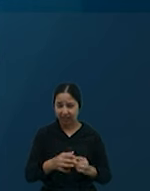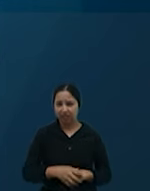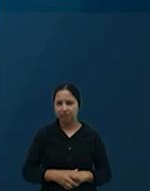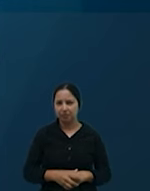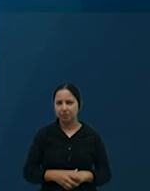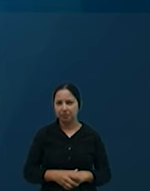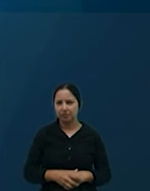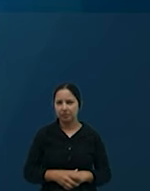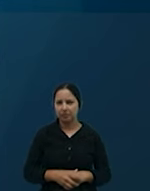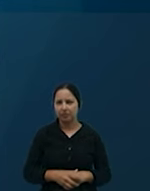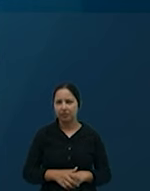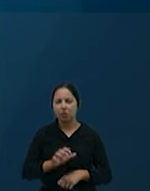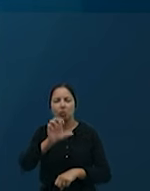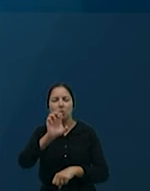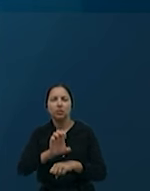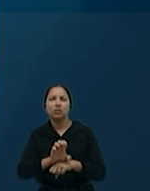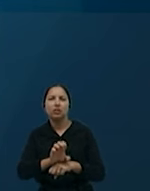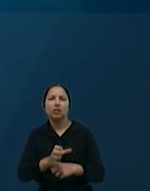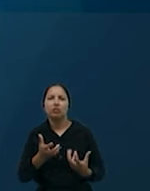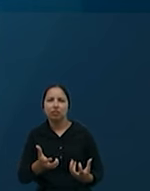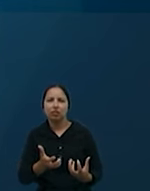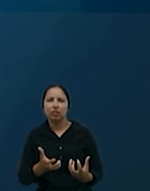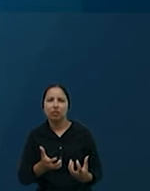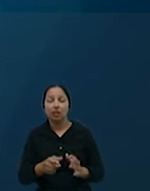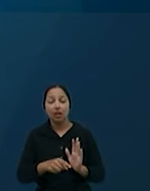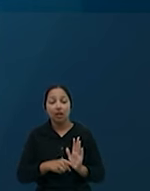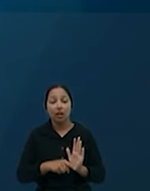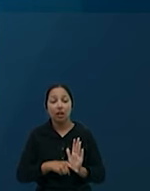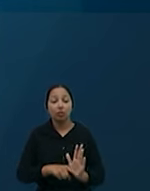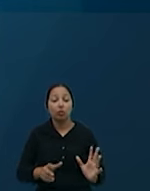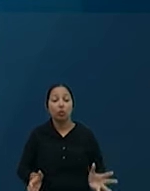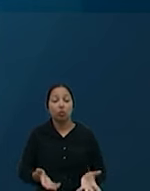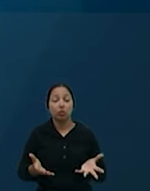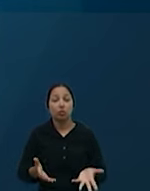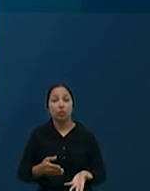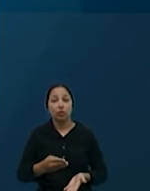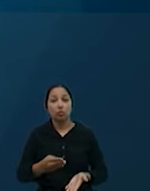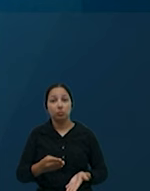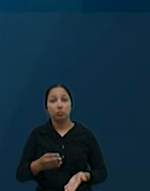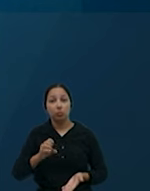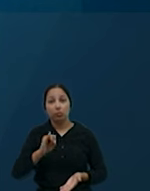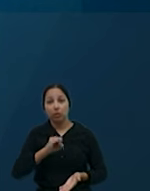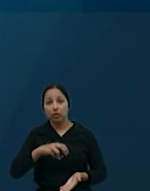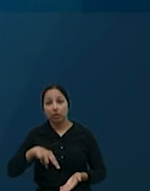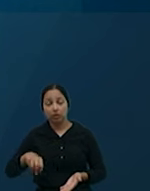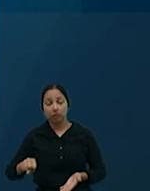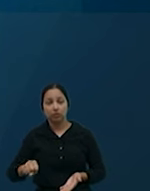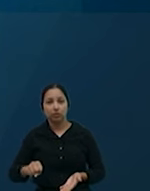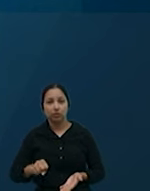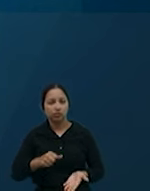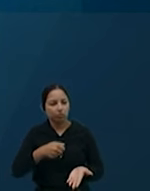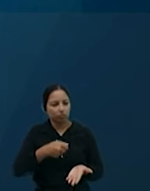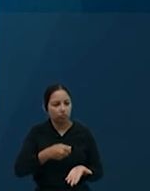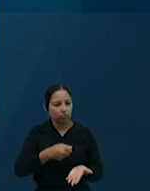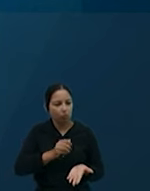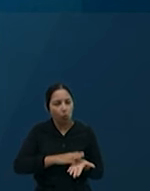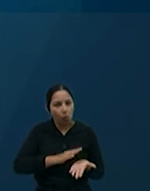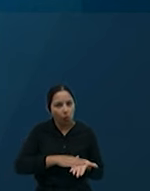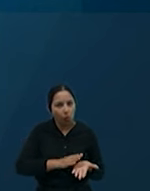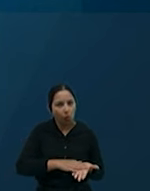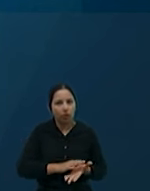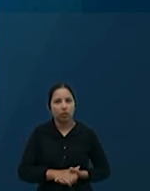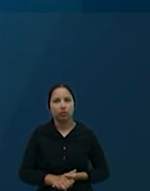o seu devedor cobrá-lo? É interesse do Estado ajudar o devedor? Claro que